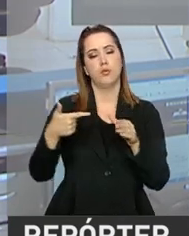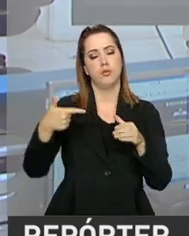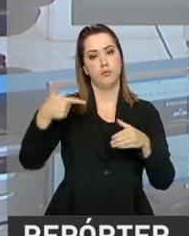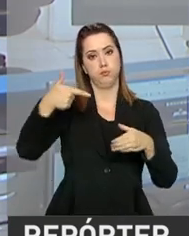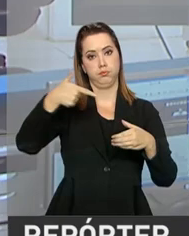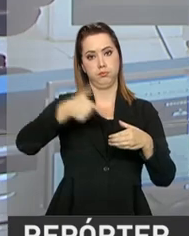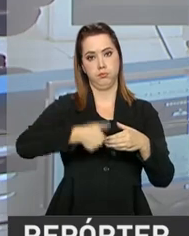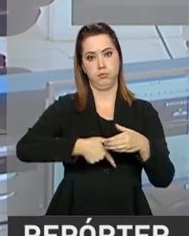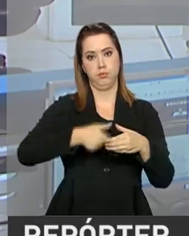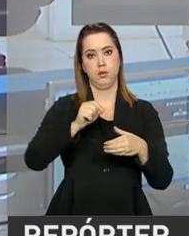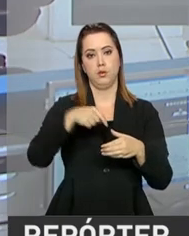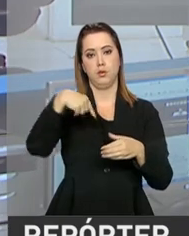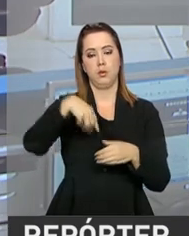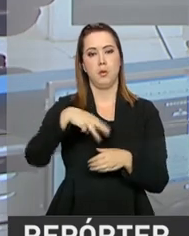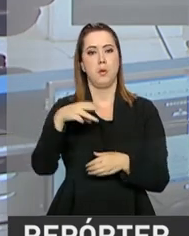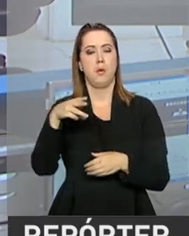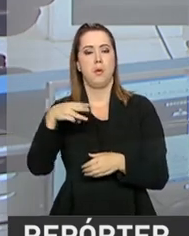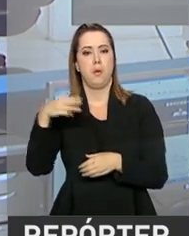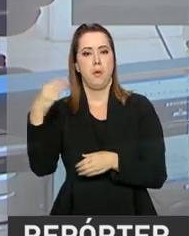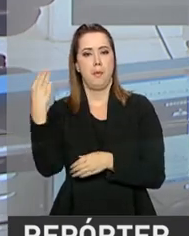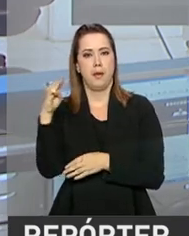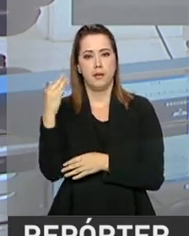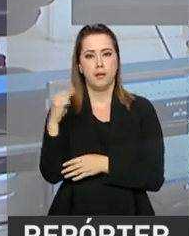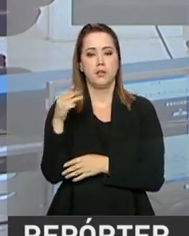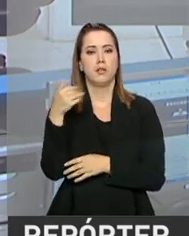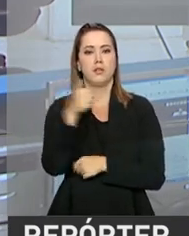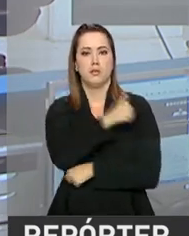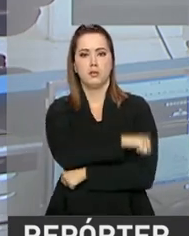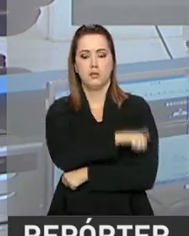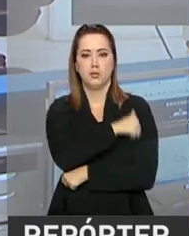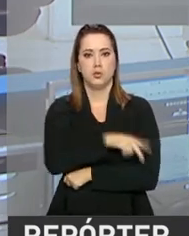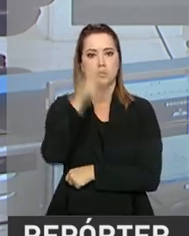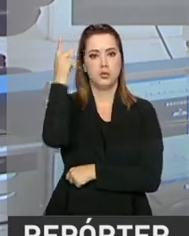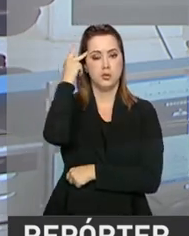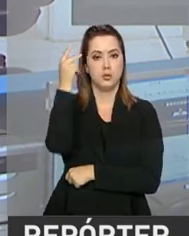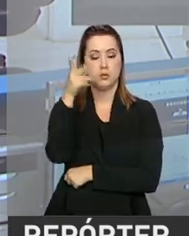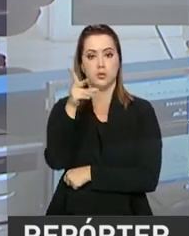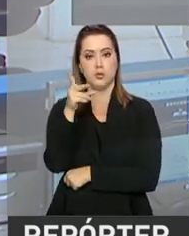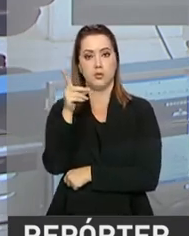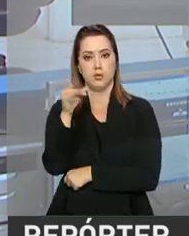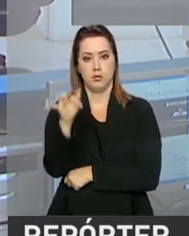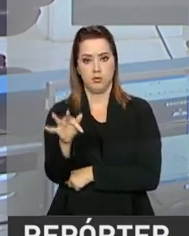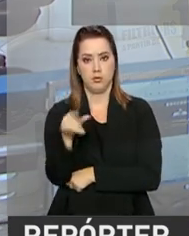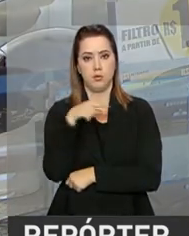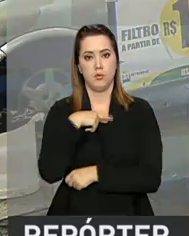setembro. São eles Maranhão, Rio de Janeiro, São Paulo e Distrito Federal. A medida foi